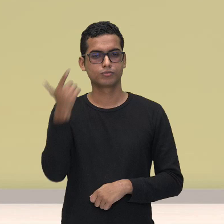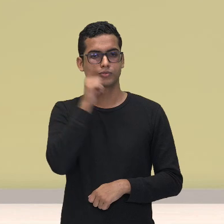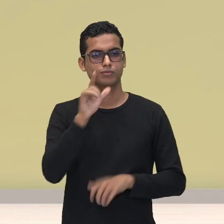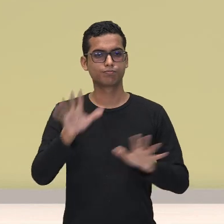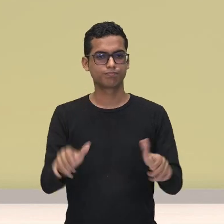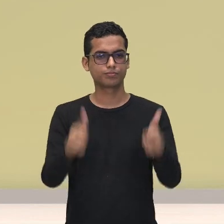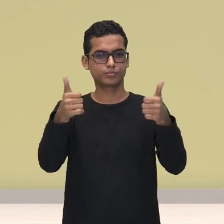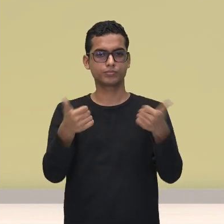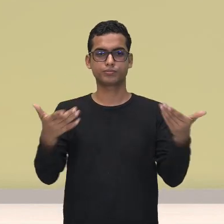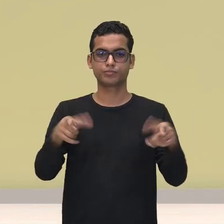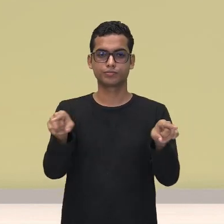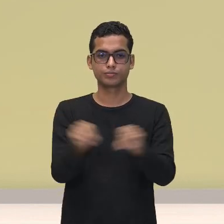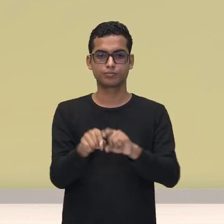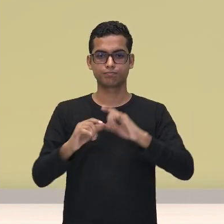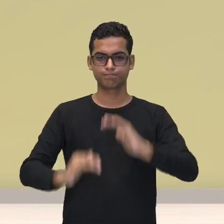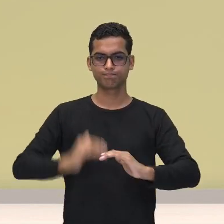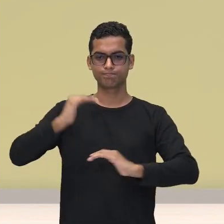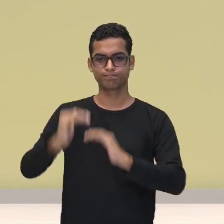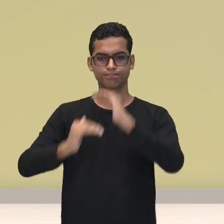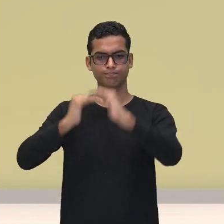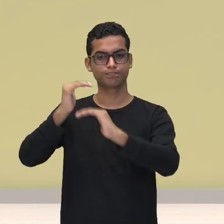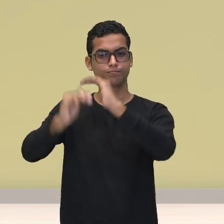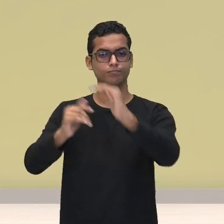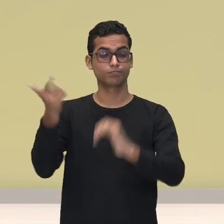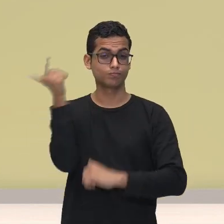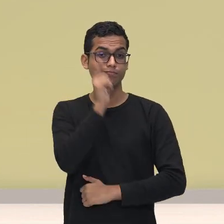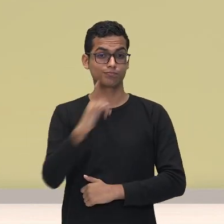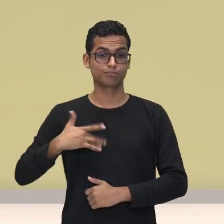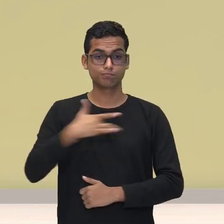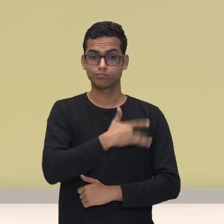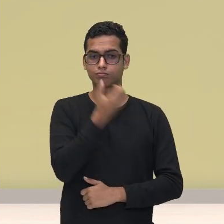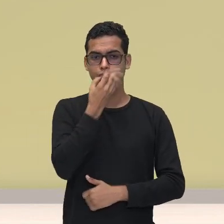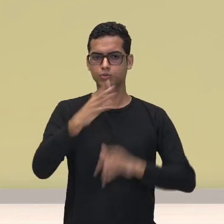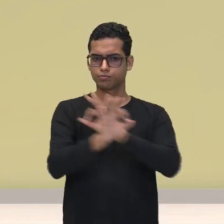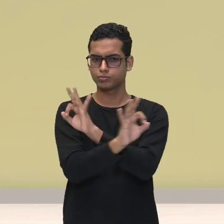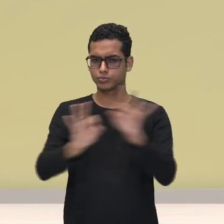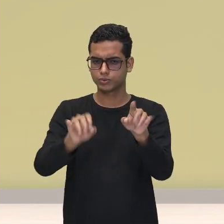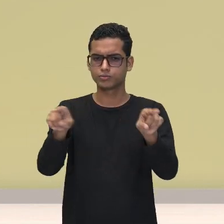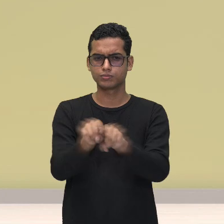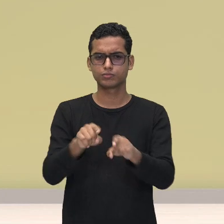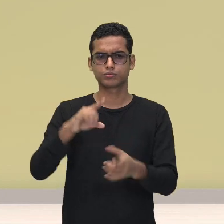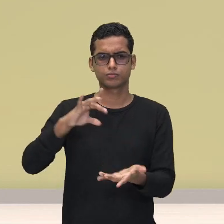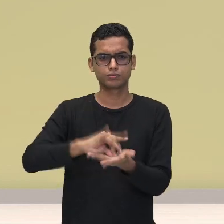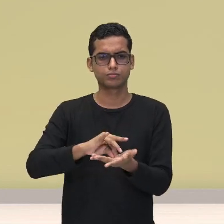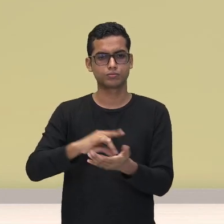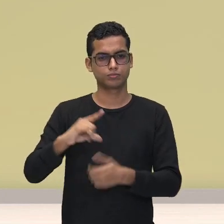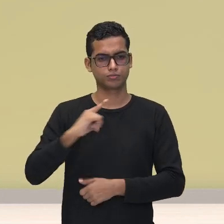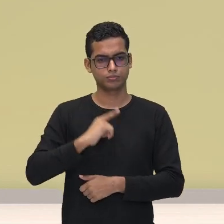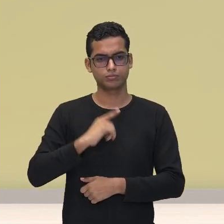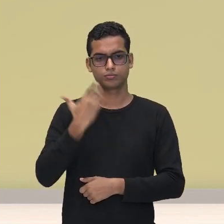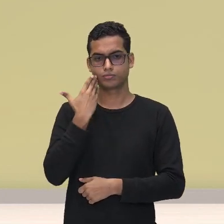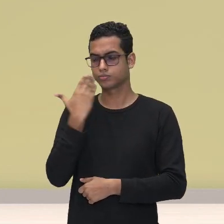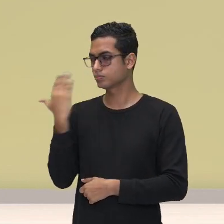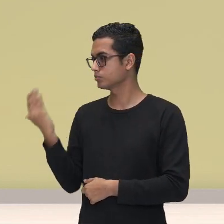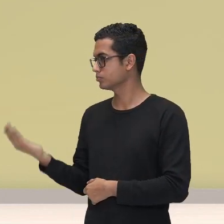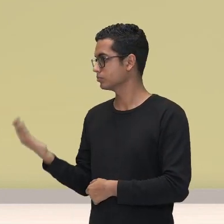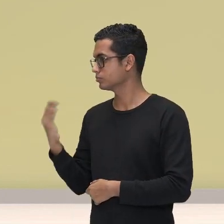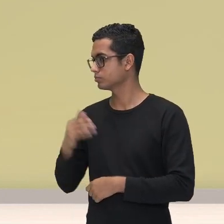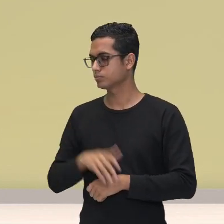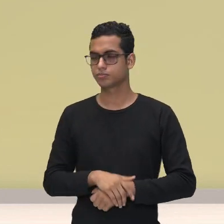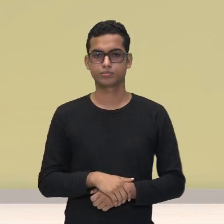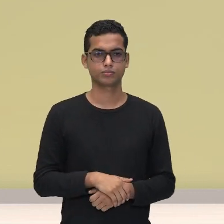do sucesso para uma boa saúde. Então, para que eu tenha uma boa saúde, o que eu preciso